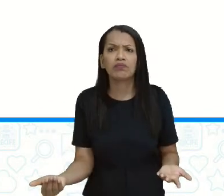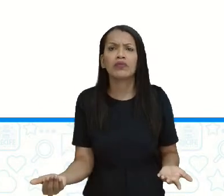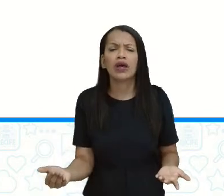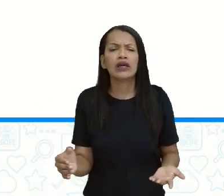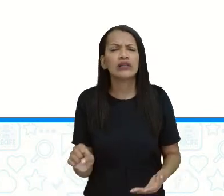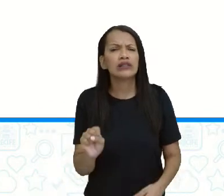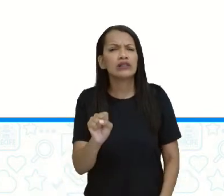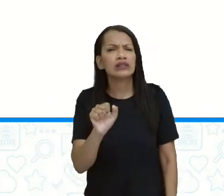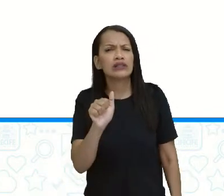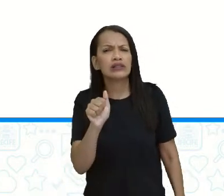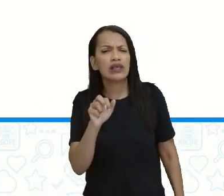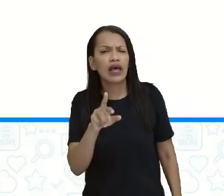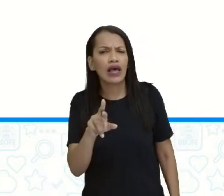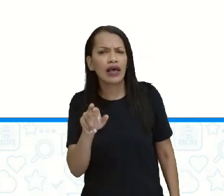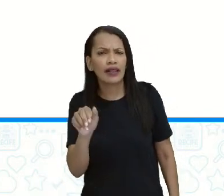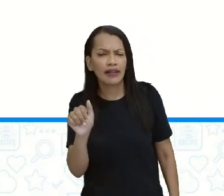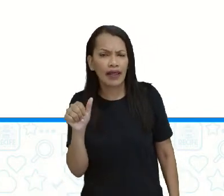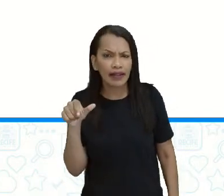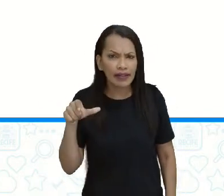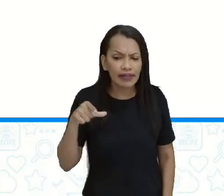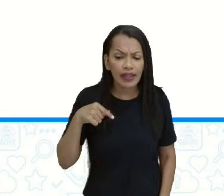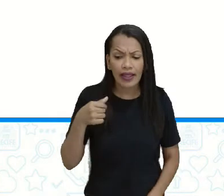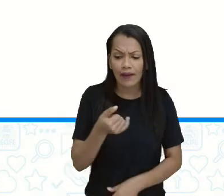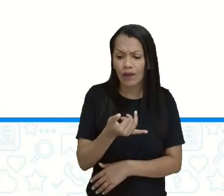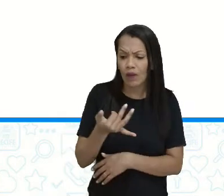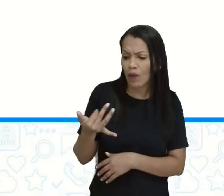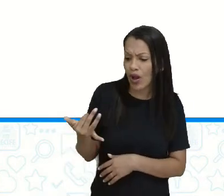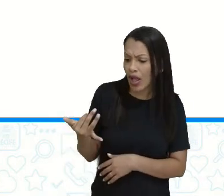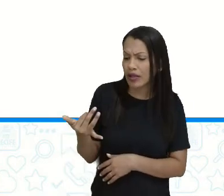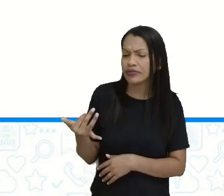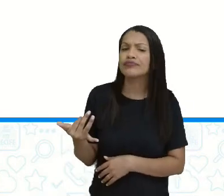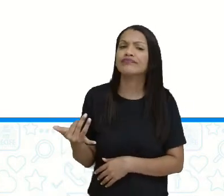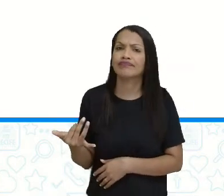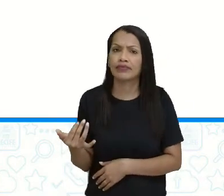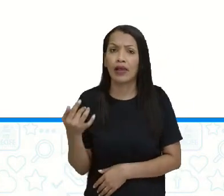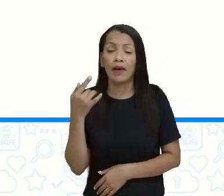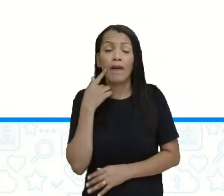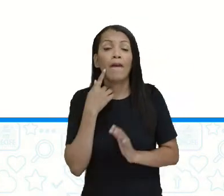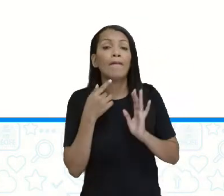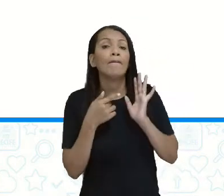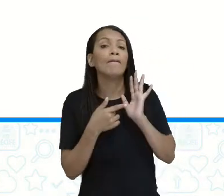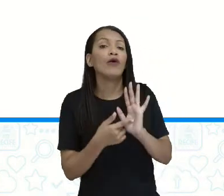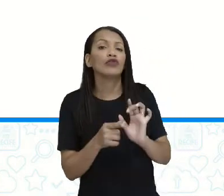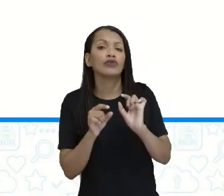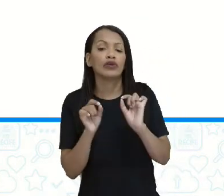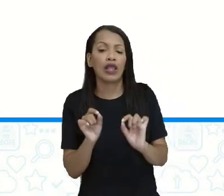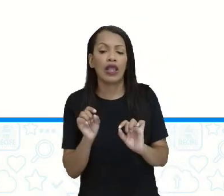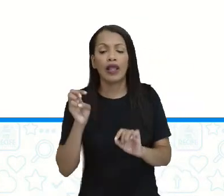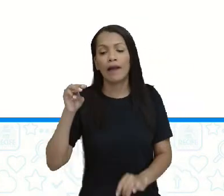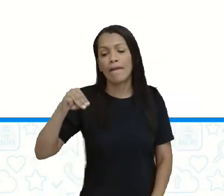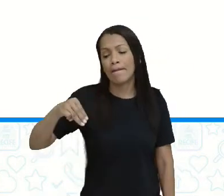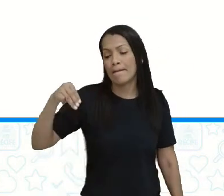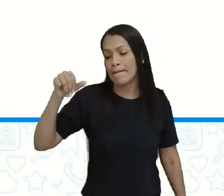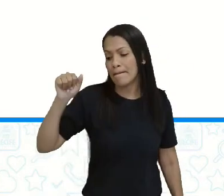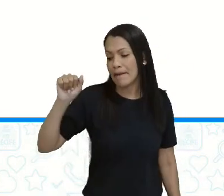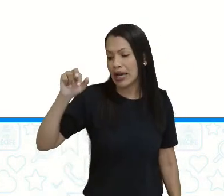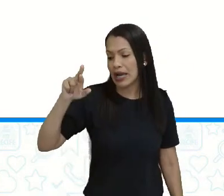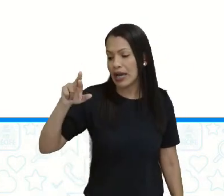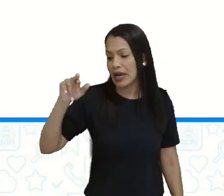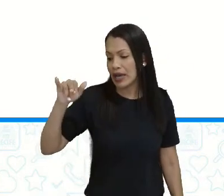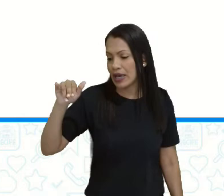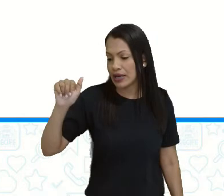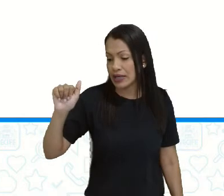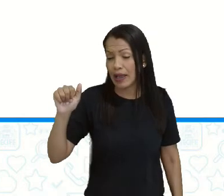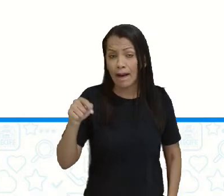trazendo a quantidade de figurinhas de Maria, mas não traz a quantidade de figurinhas de Sara. E